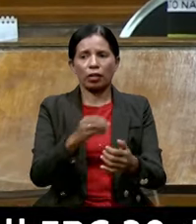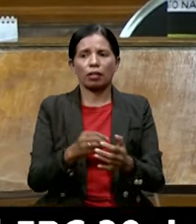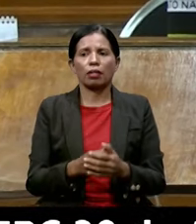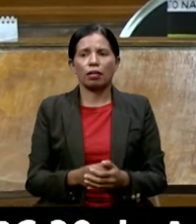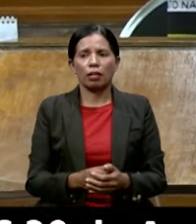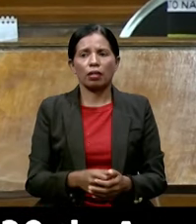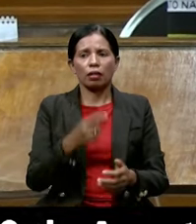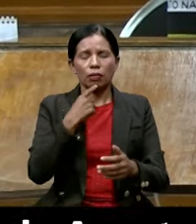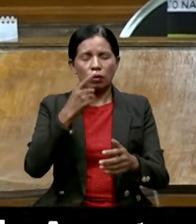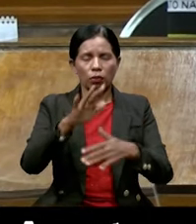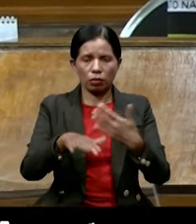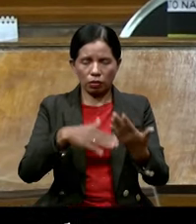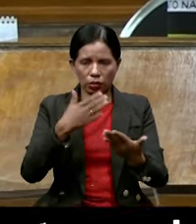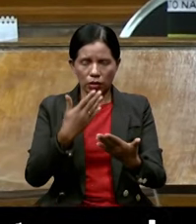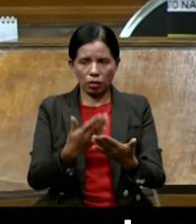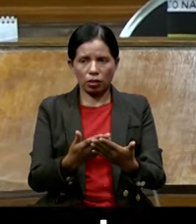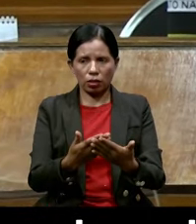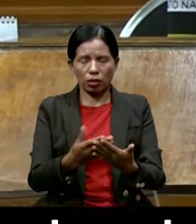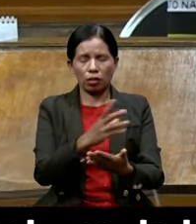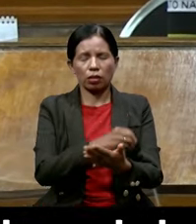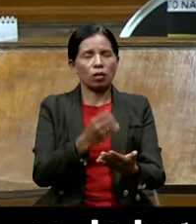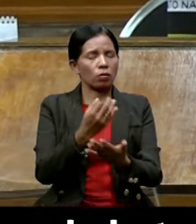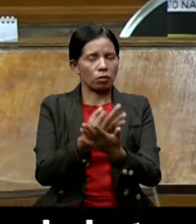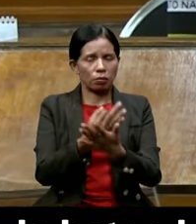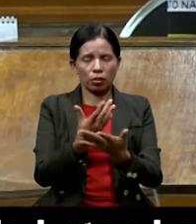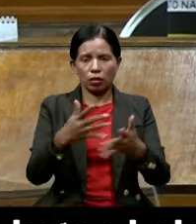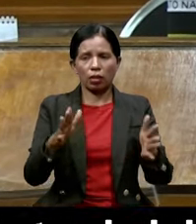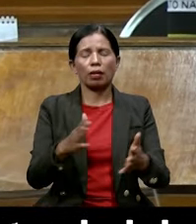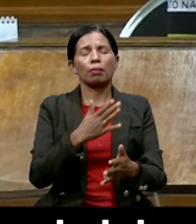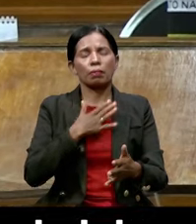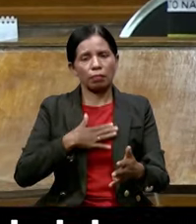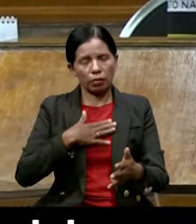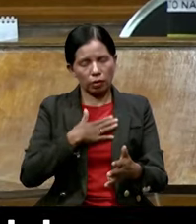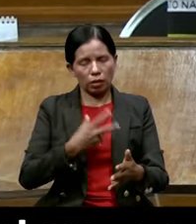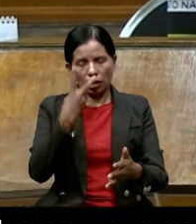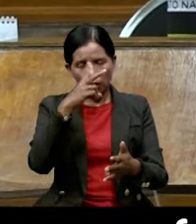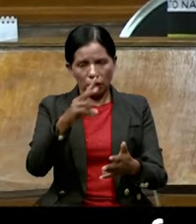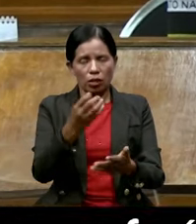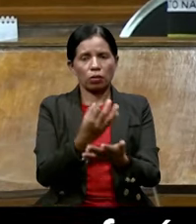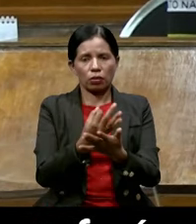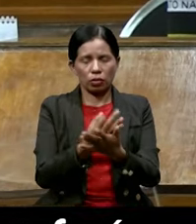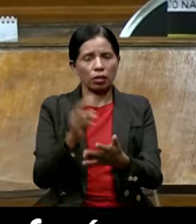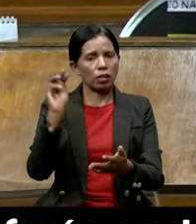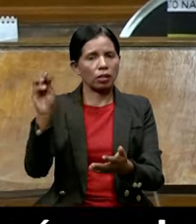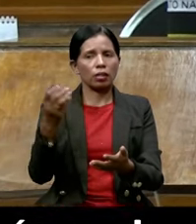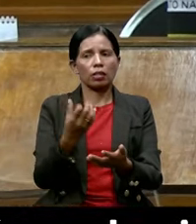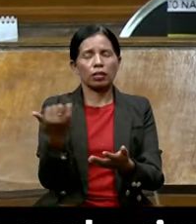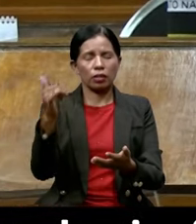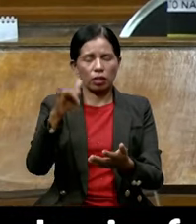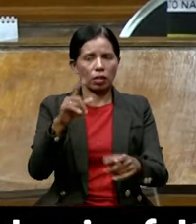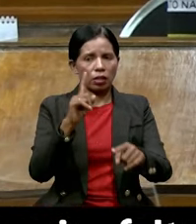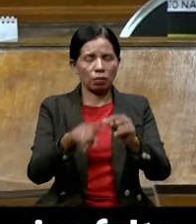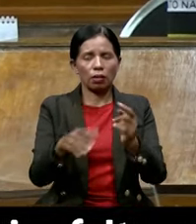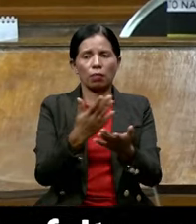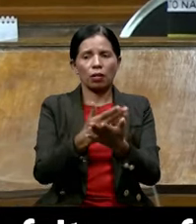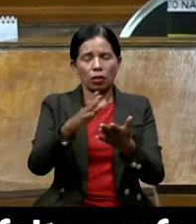ne makatete buat rumah sobre orçamento la hija favor haruka sir check sir ne osang ihe sira donik is sir label ba